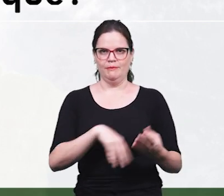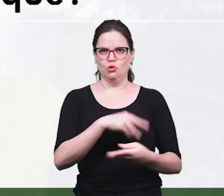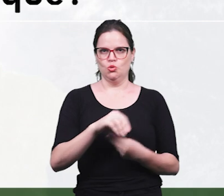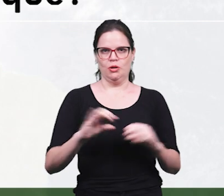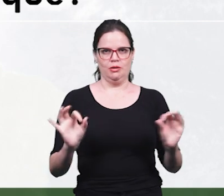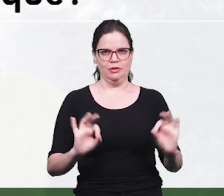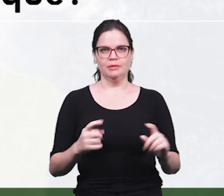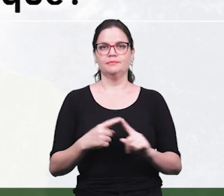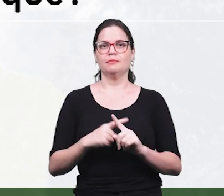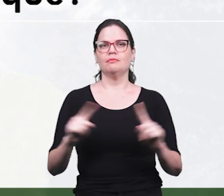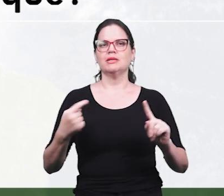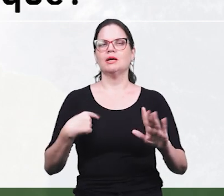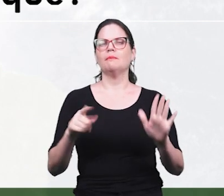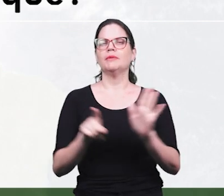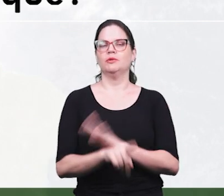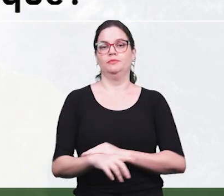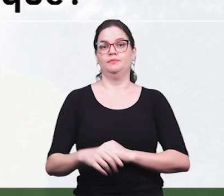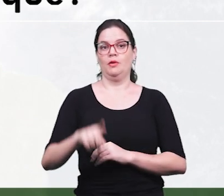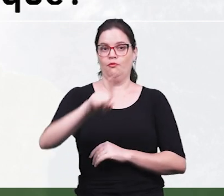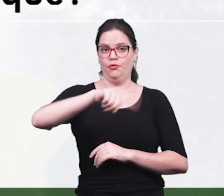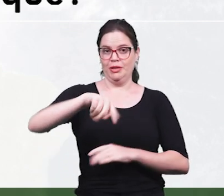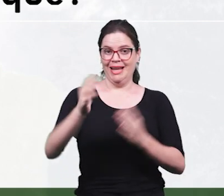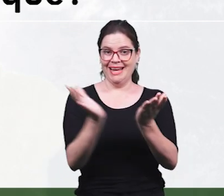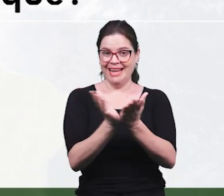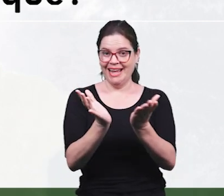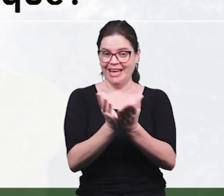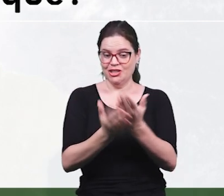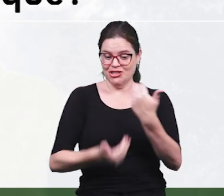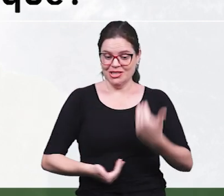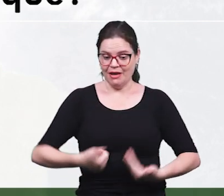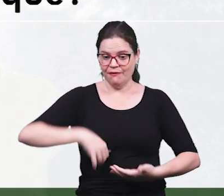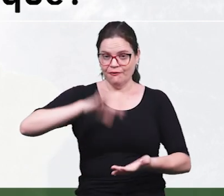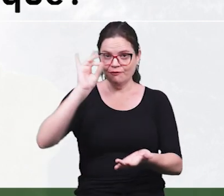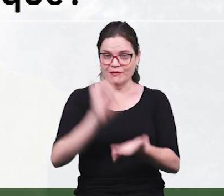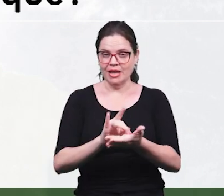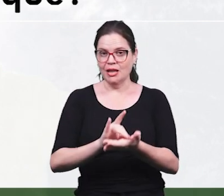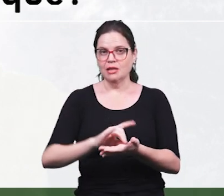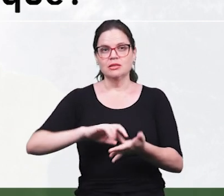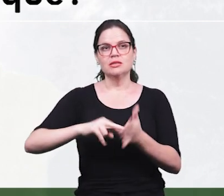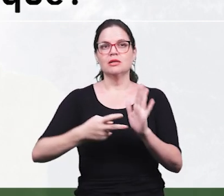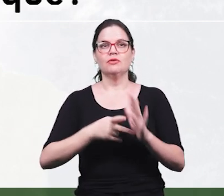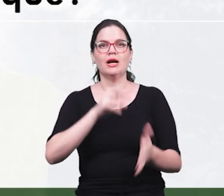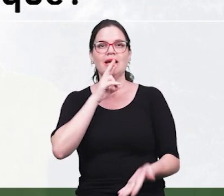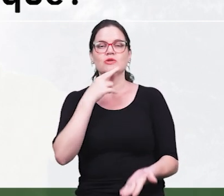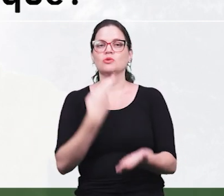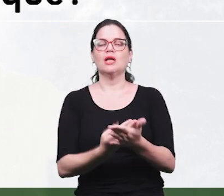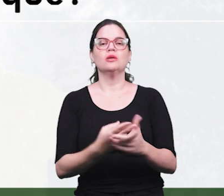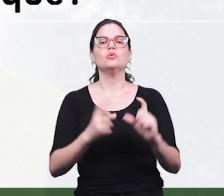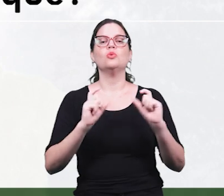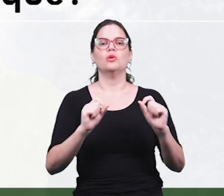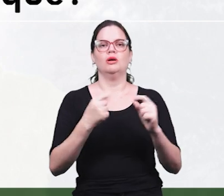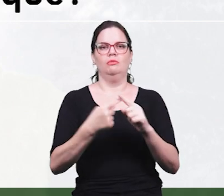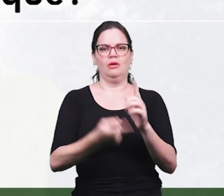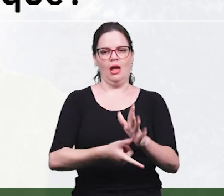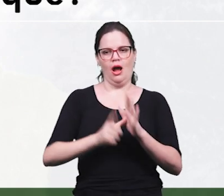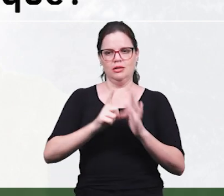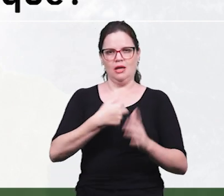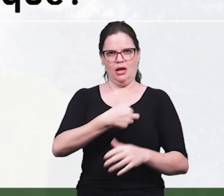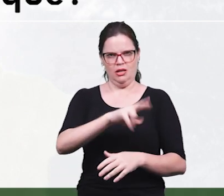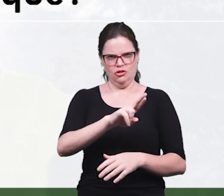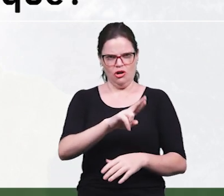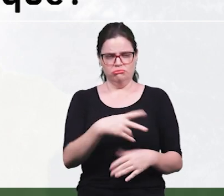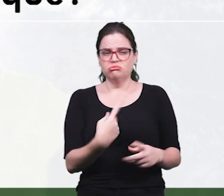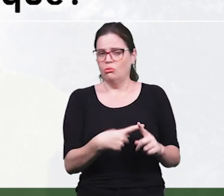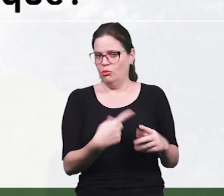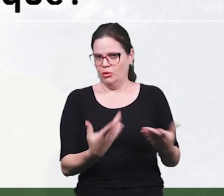agora a pergunta é, o verdadeiro crente em Cristo, ele é resultado de, primeiro, uma religião? Se for uma religião, por